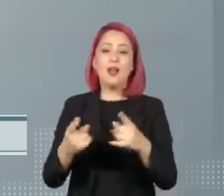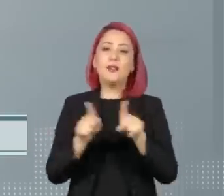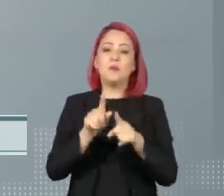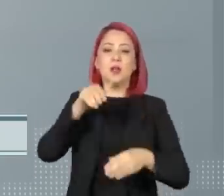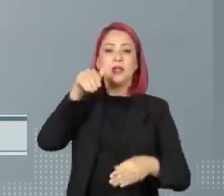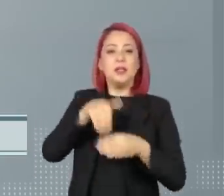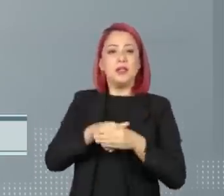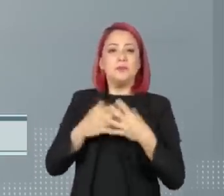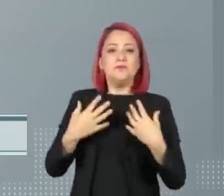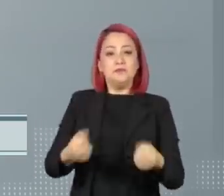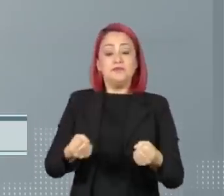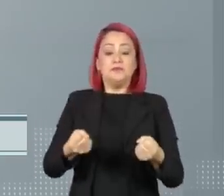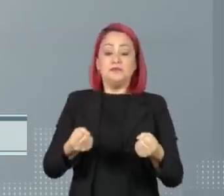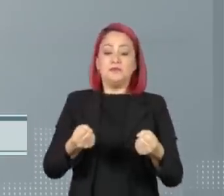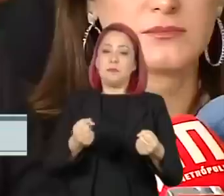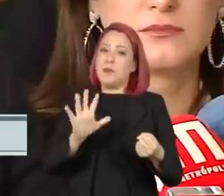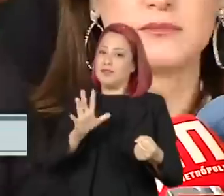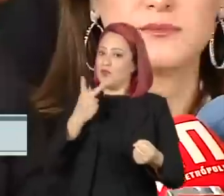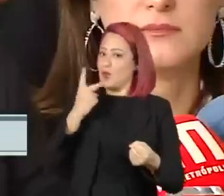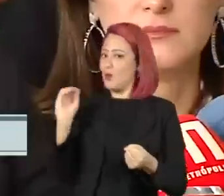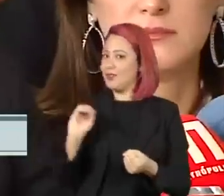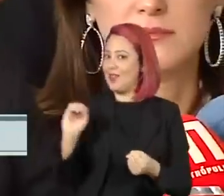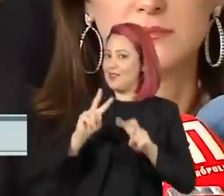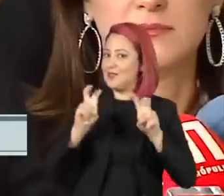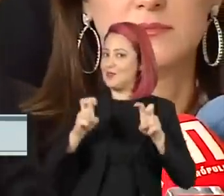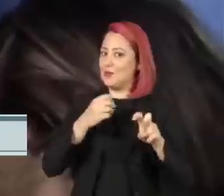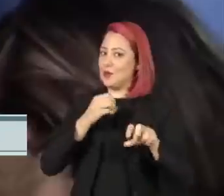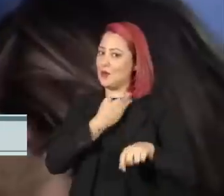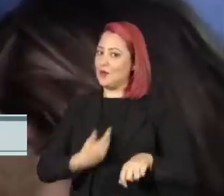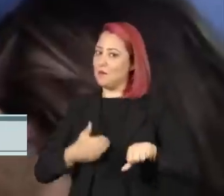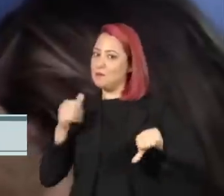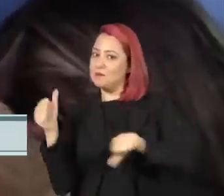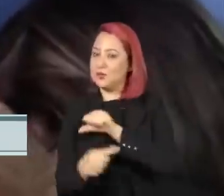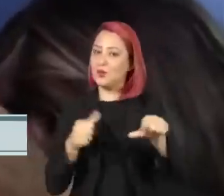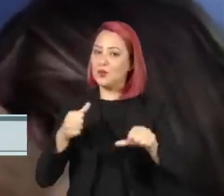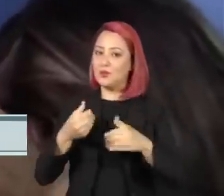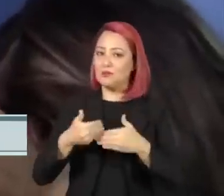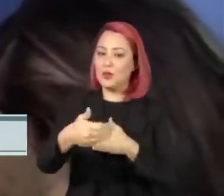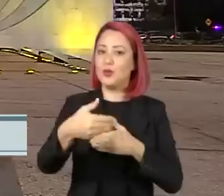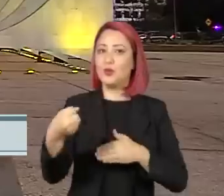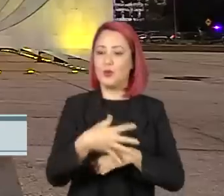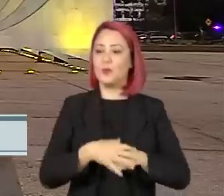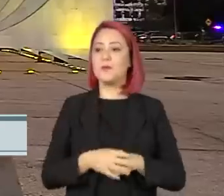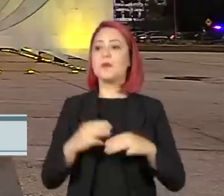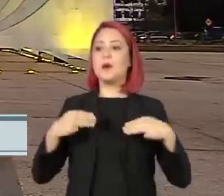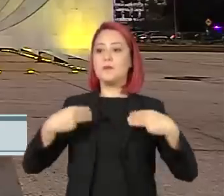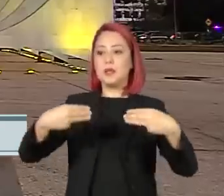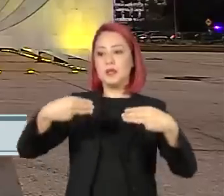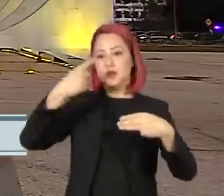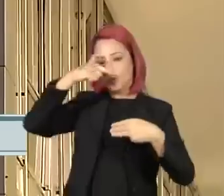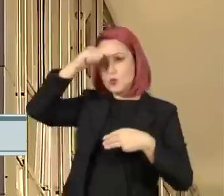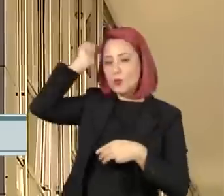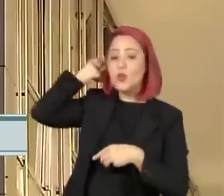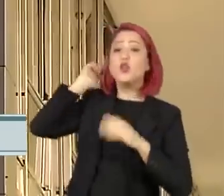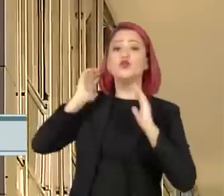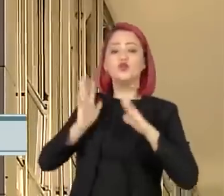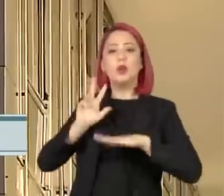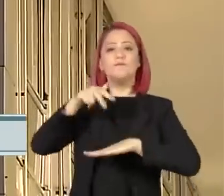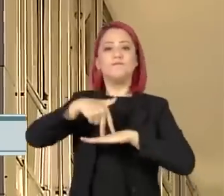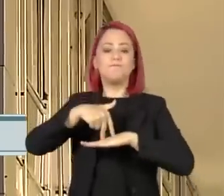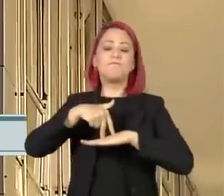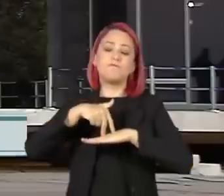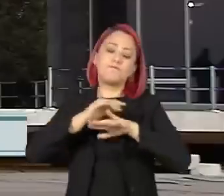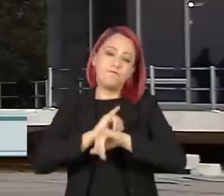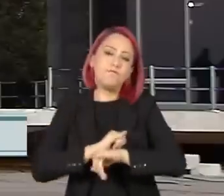ao determinar o início da transição. O presidente e o ministro Paulo Guedes foram ao STF logo após o pronunciamento